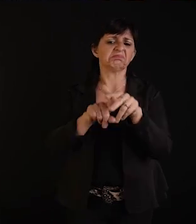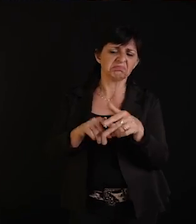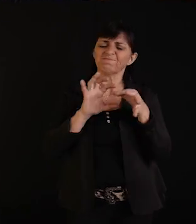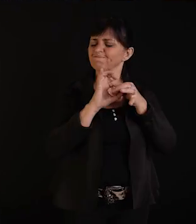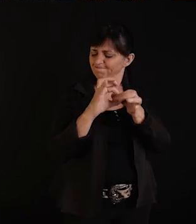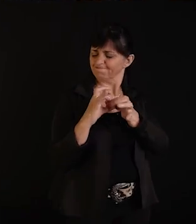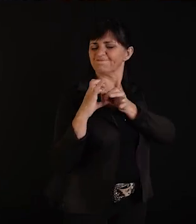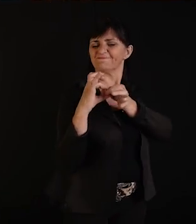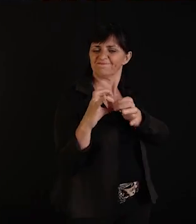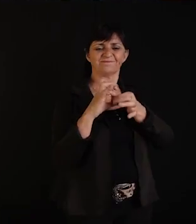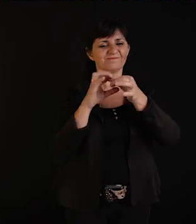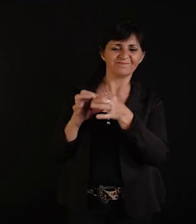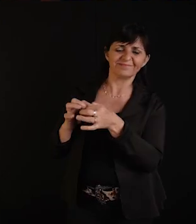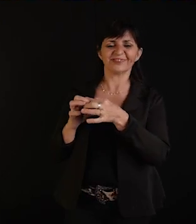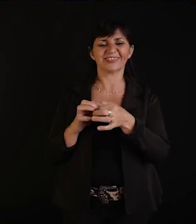Simbora!